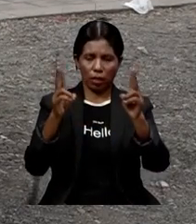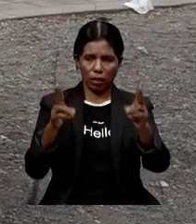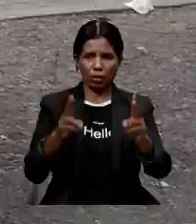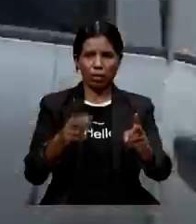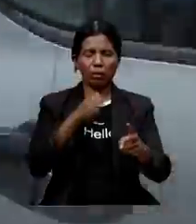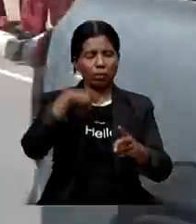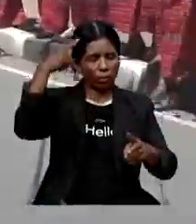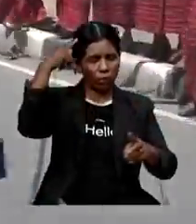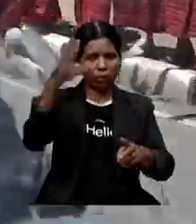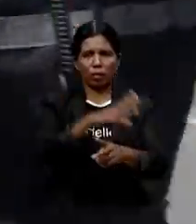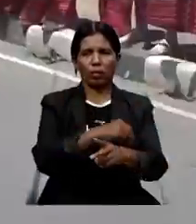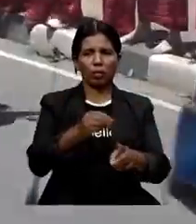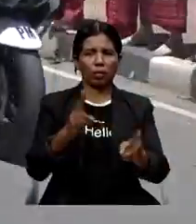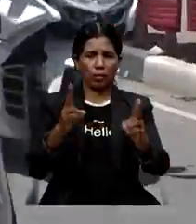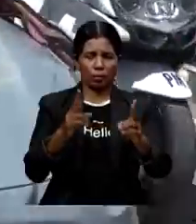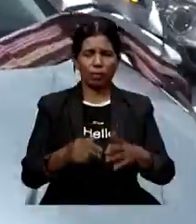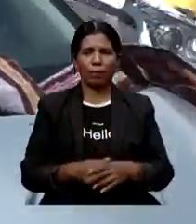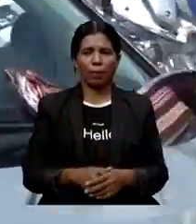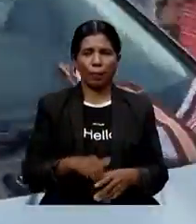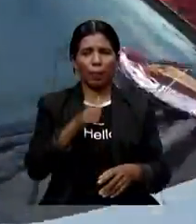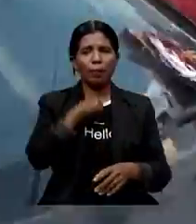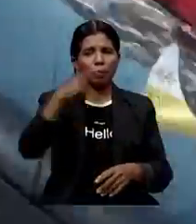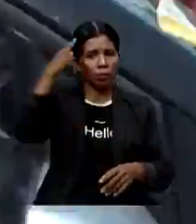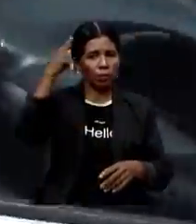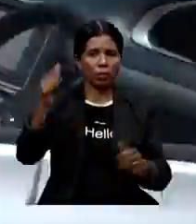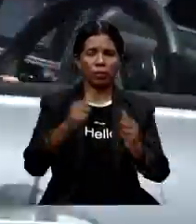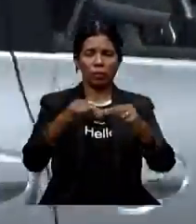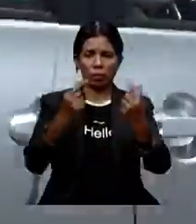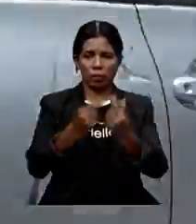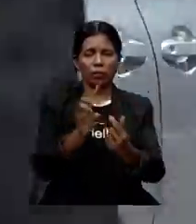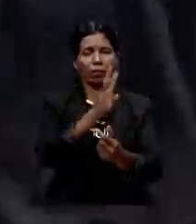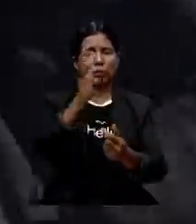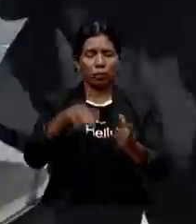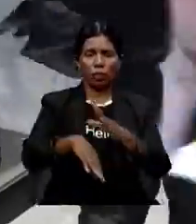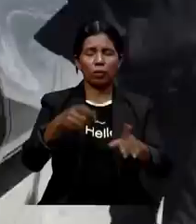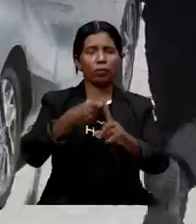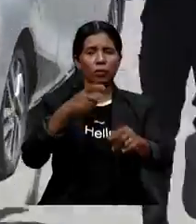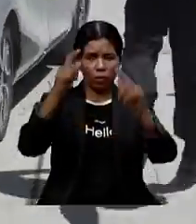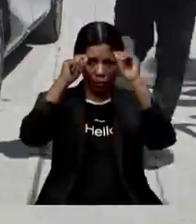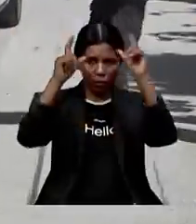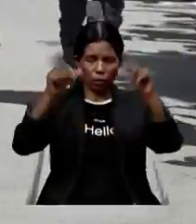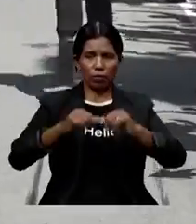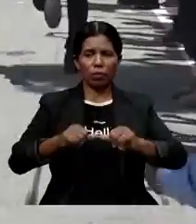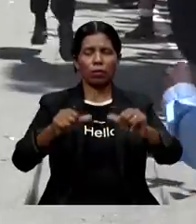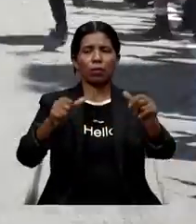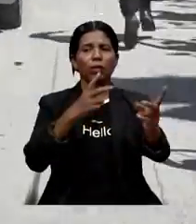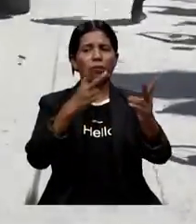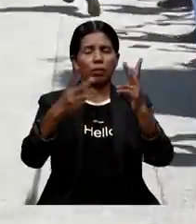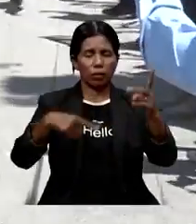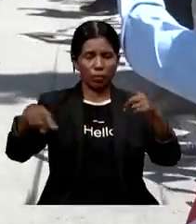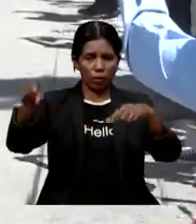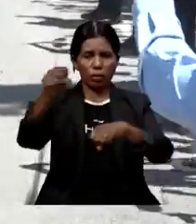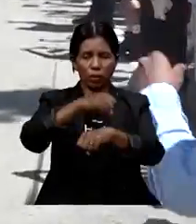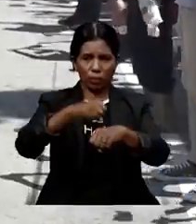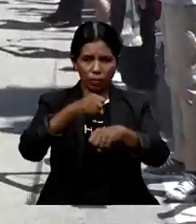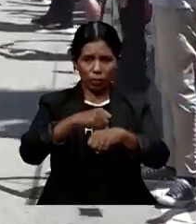santidade papa lori makas Papa Francisco ne delegação quarta ne saiu na Rússia Timor-Leste onde continua viagem para Singapura e